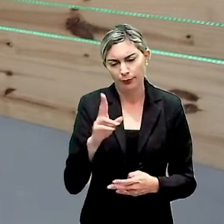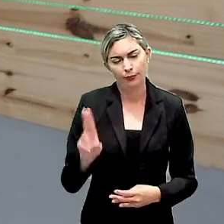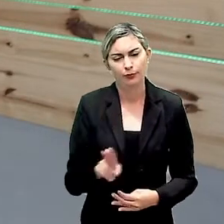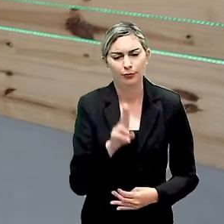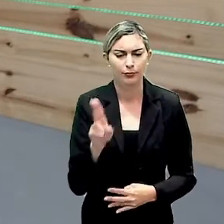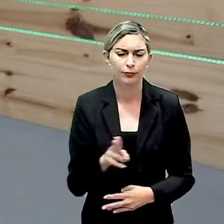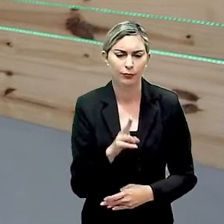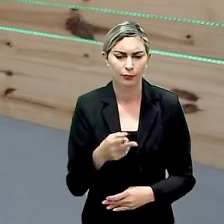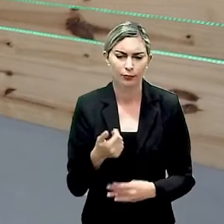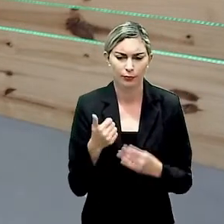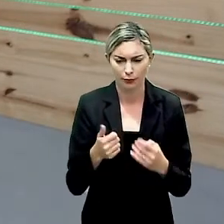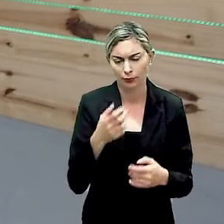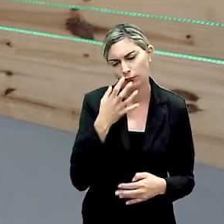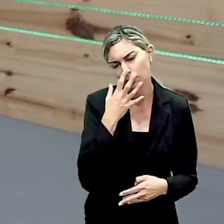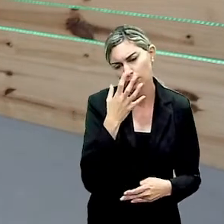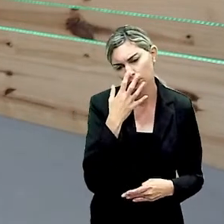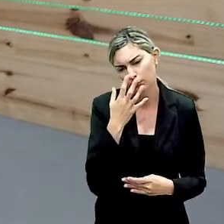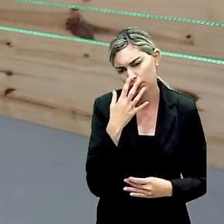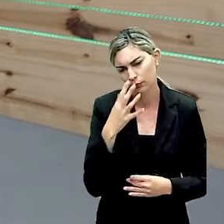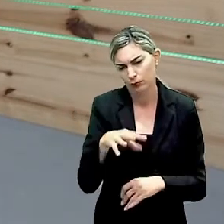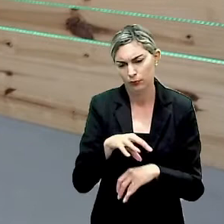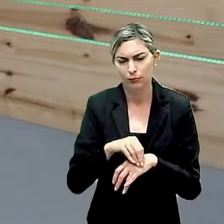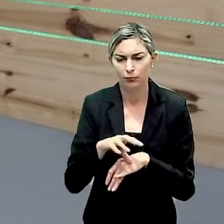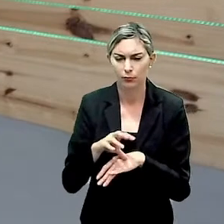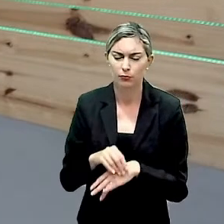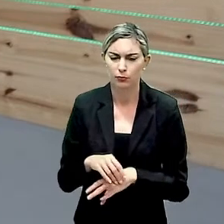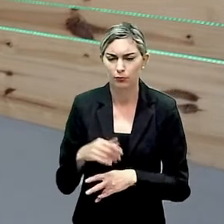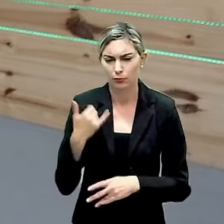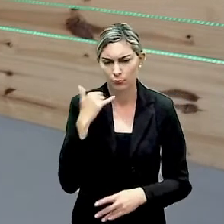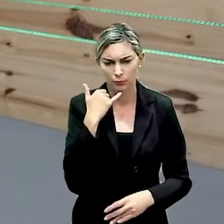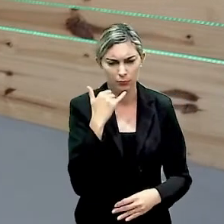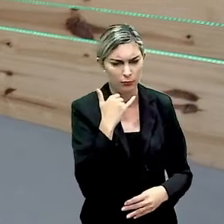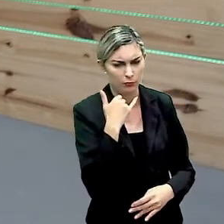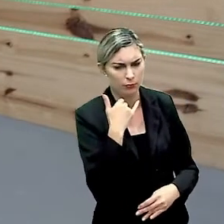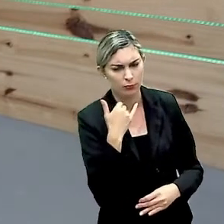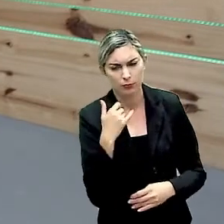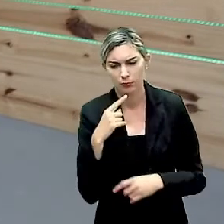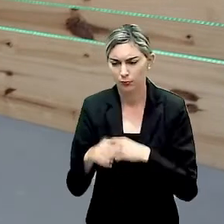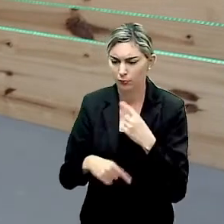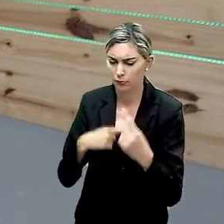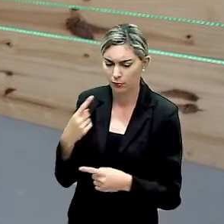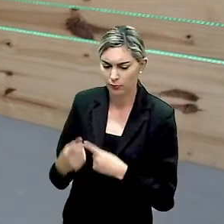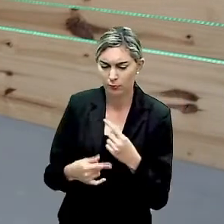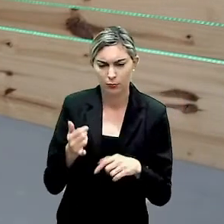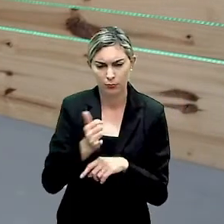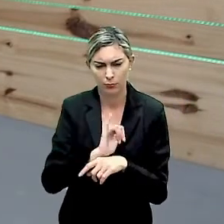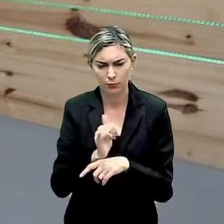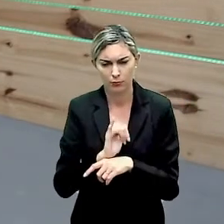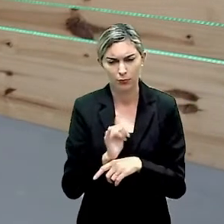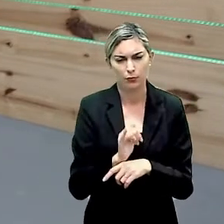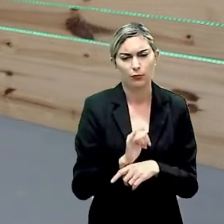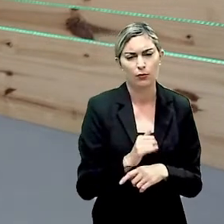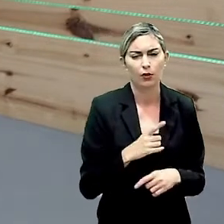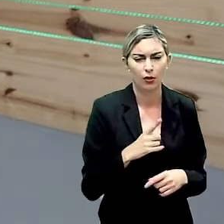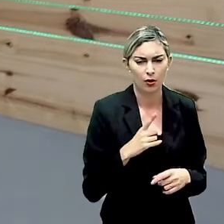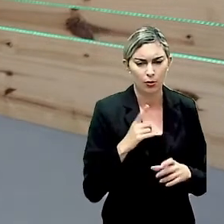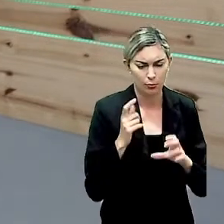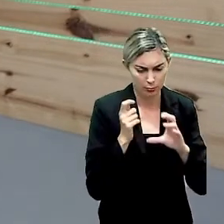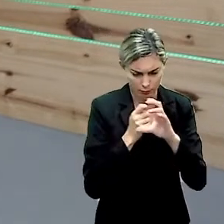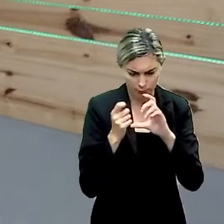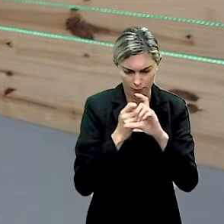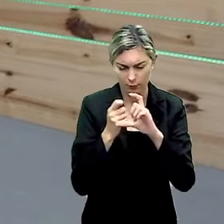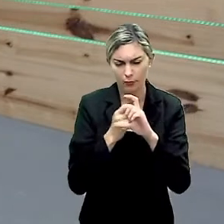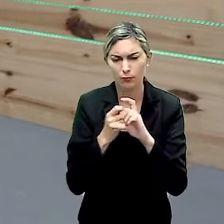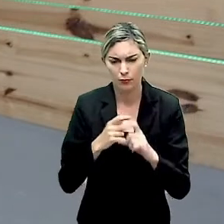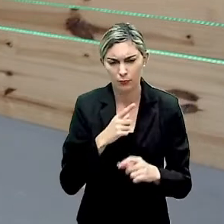utilizado. Beleza? Dá uma olhada, não deixa de pegar ele não, mira no celular, seja agora, seja depois, vem lá no YouTube, pega a aula e mira o QR